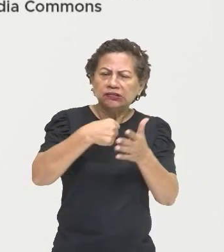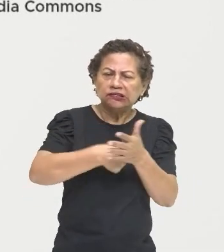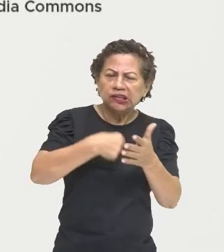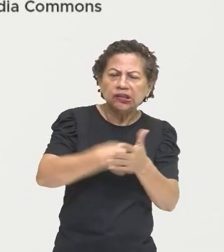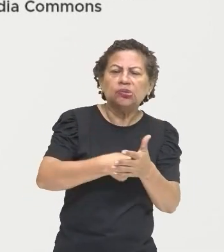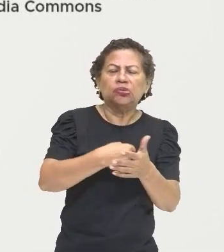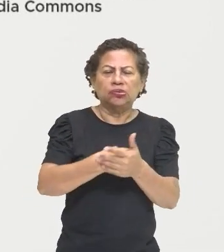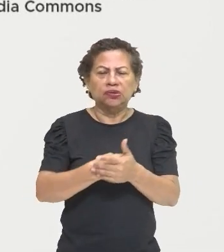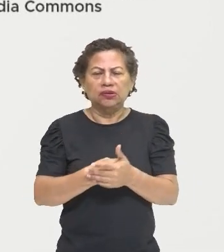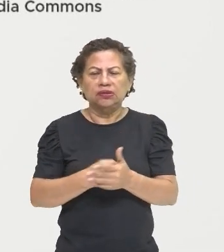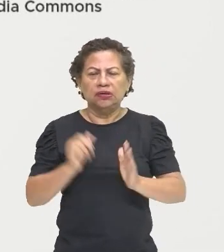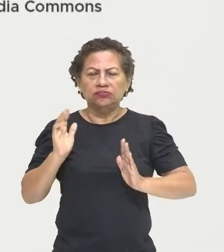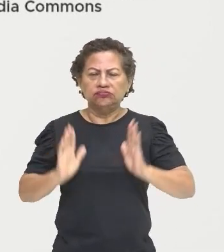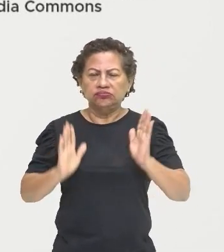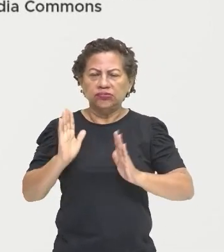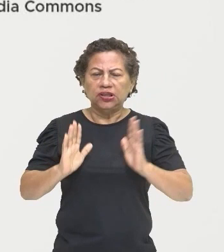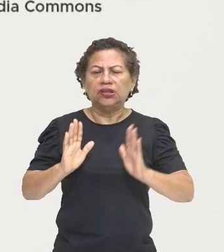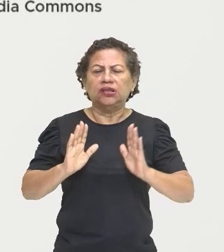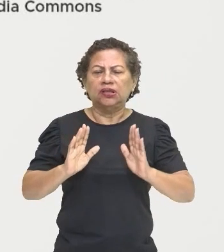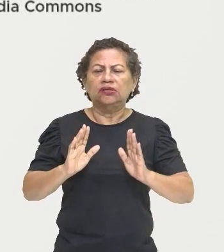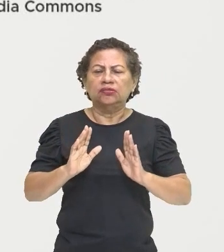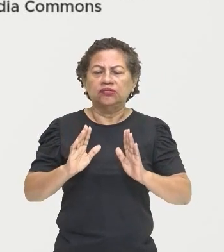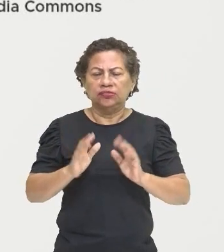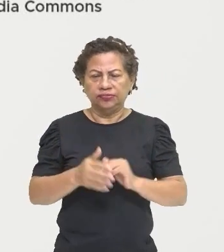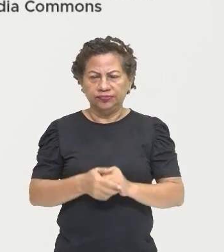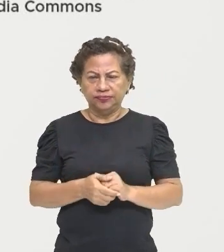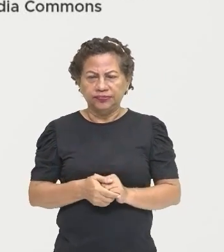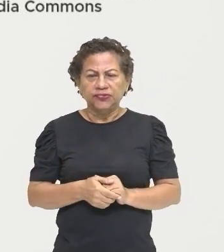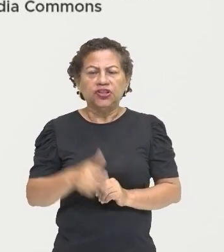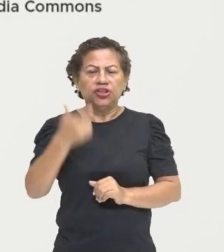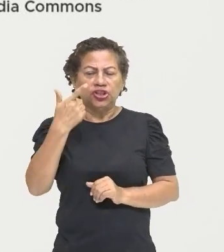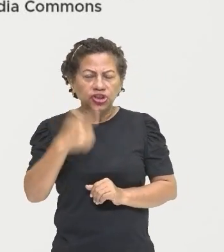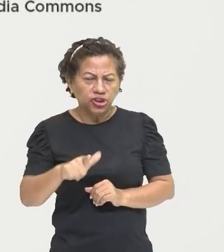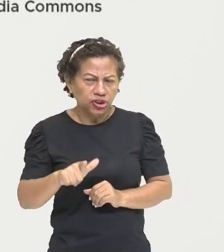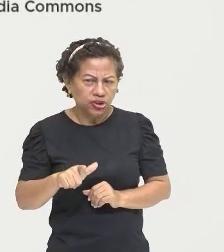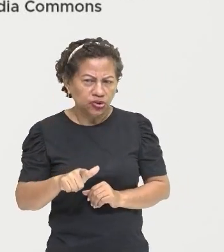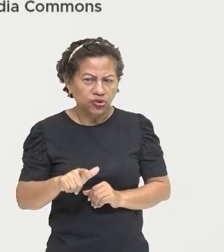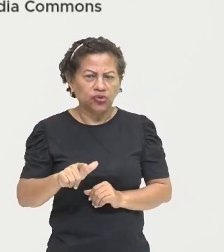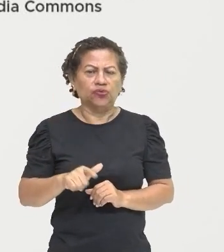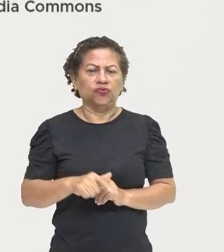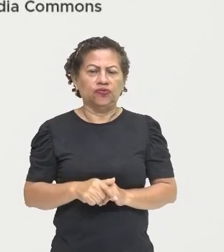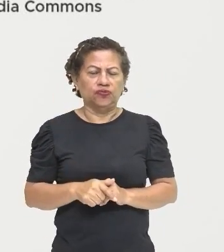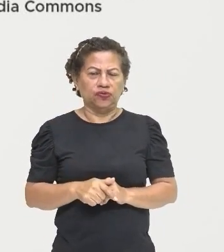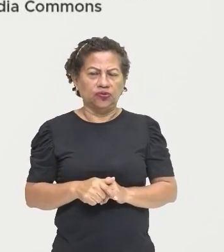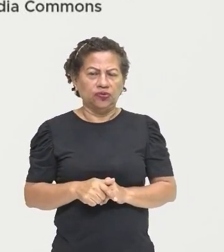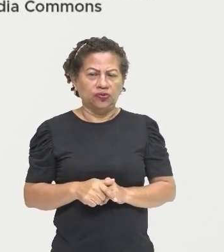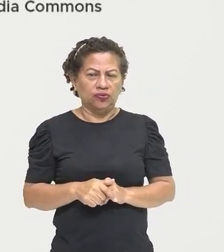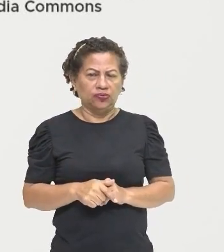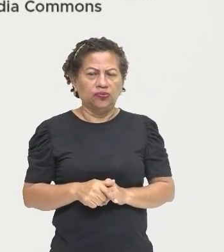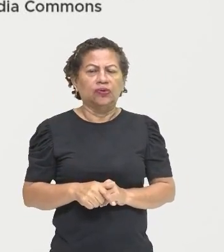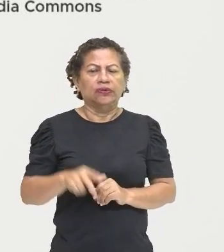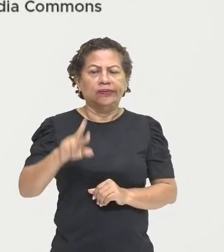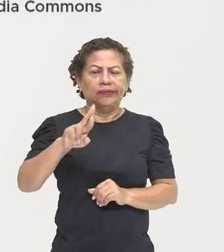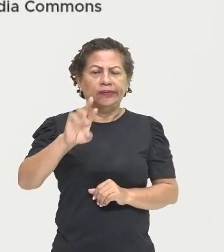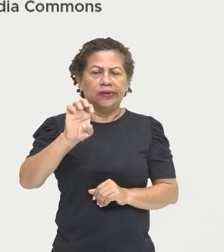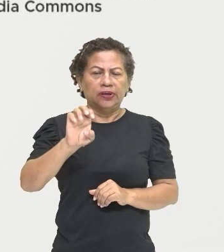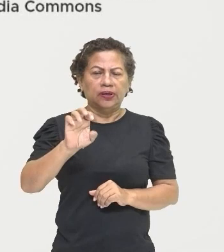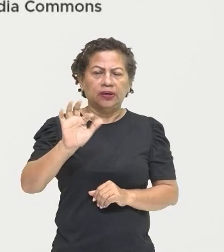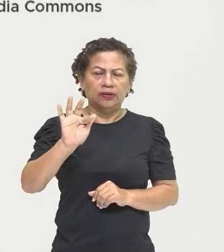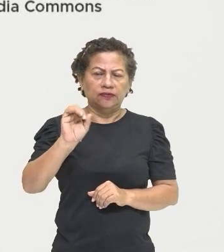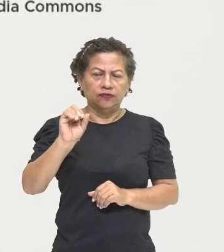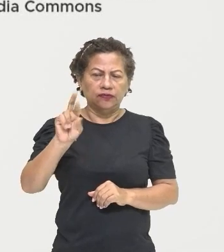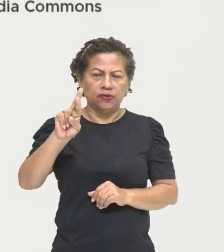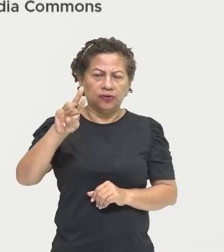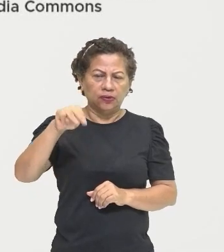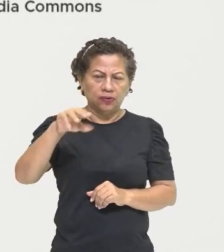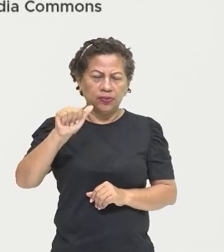de lutas. Mais uma vez, olha, a reforma agrária, turma, é uma constante. A reforma agrária é a bandeira maior